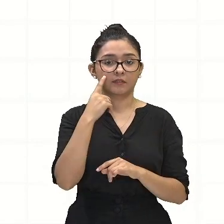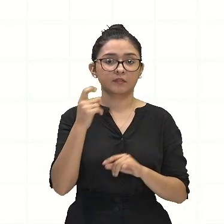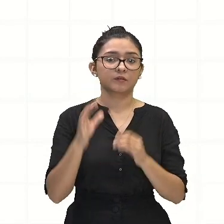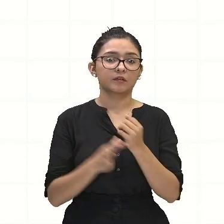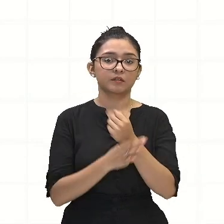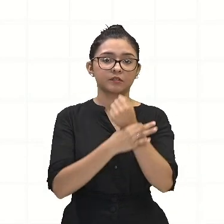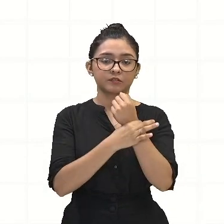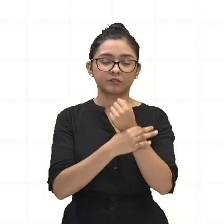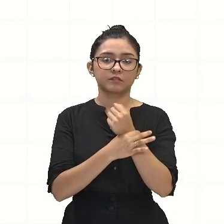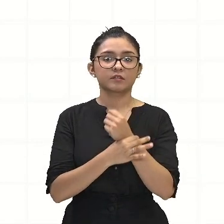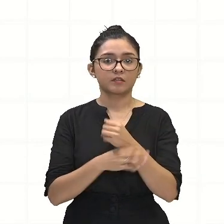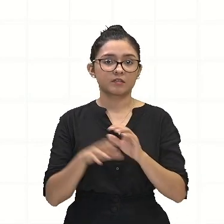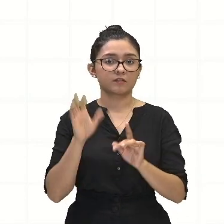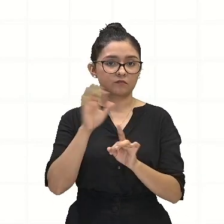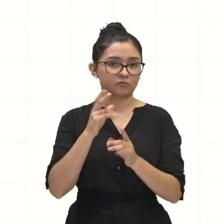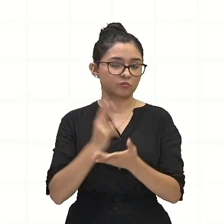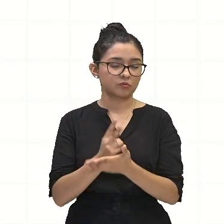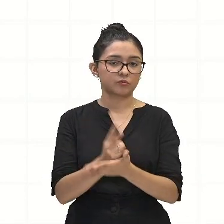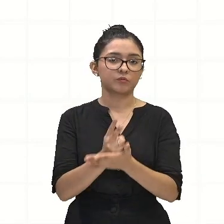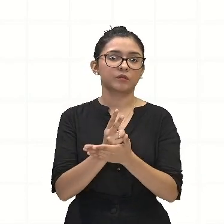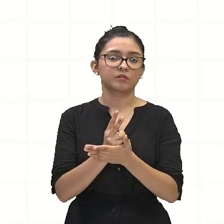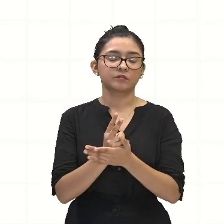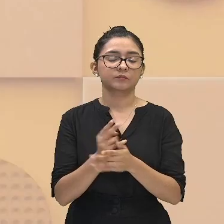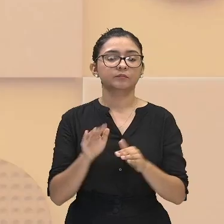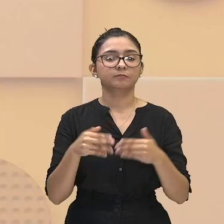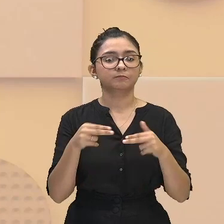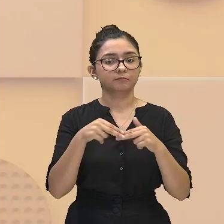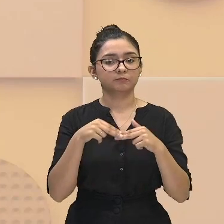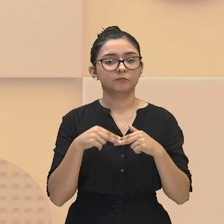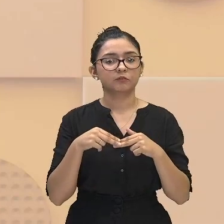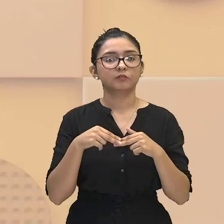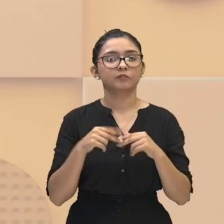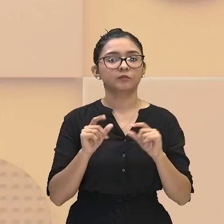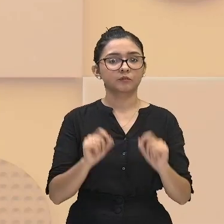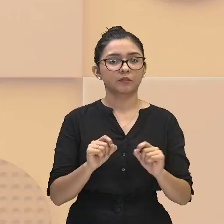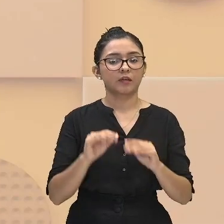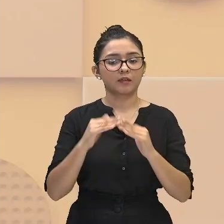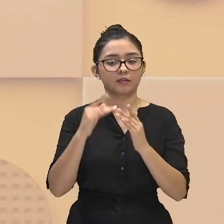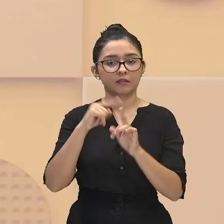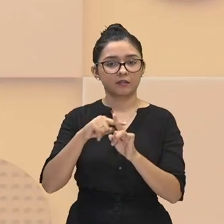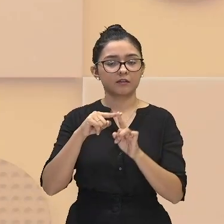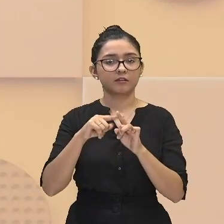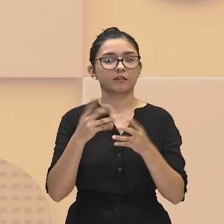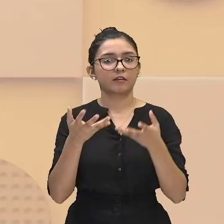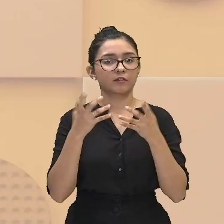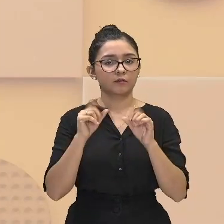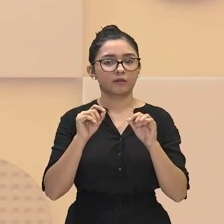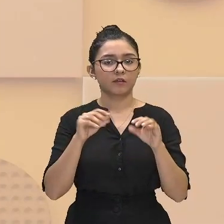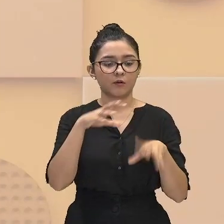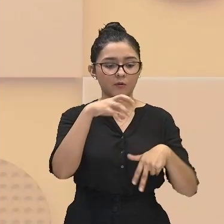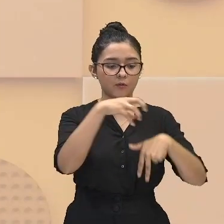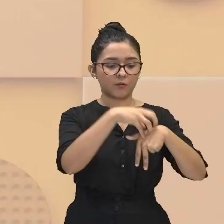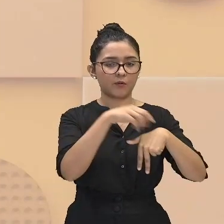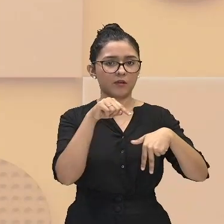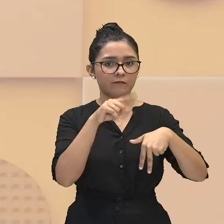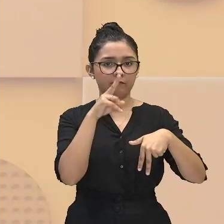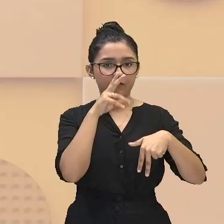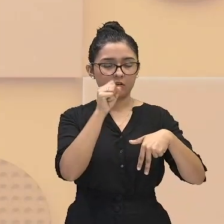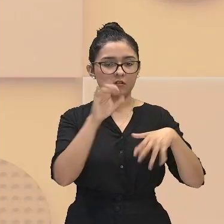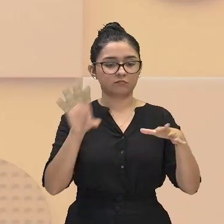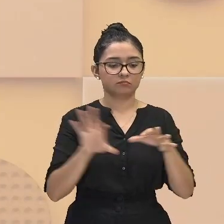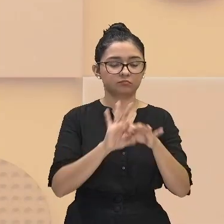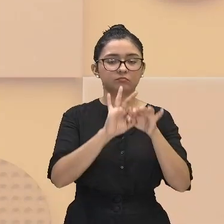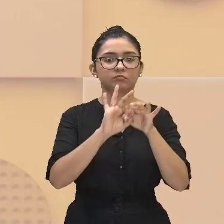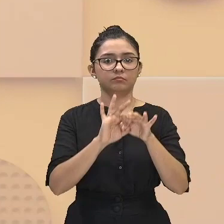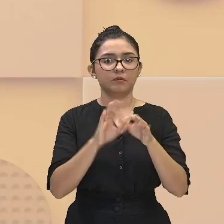garantir que essa influência se mantivesse. Portanto, é interessante ela se aliar ao rei mais forte para que ela